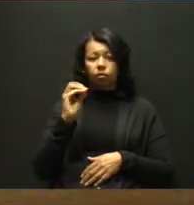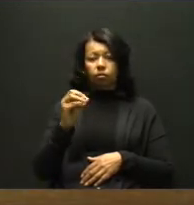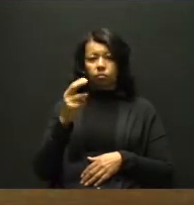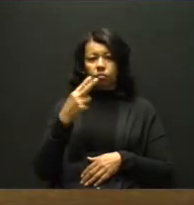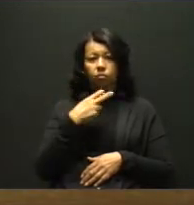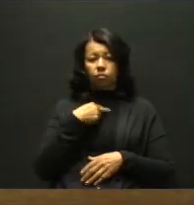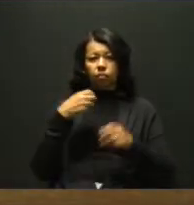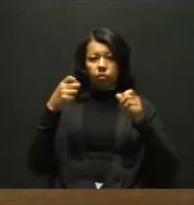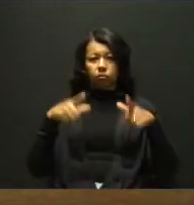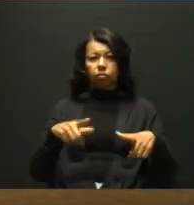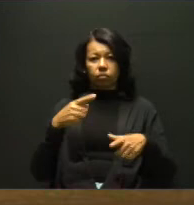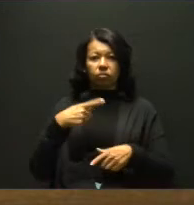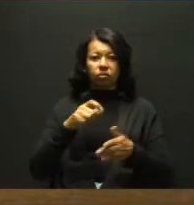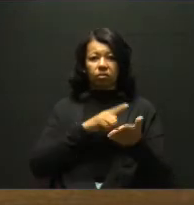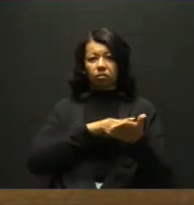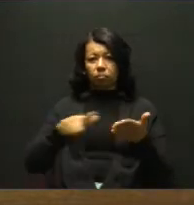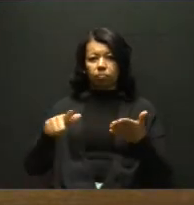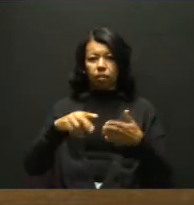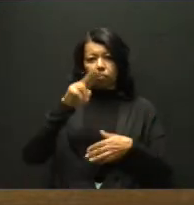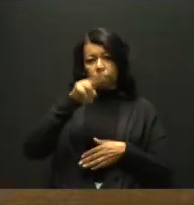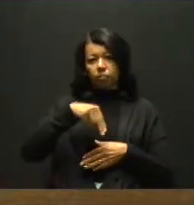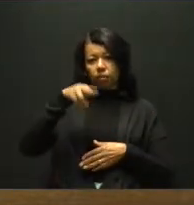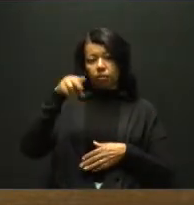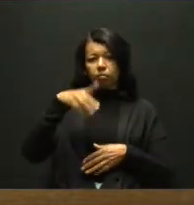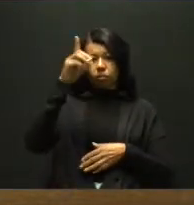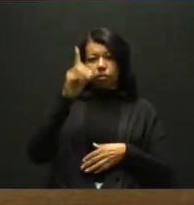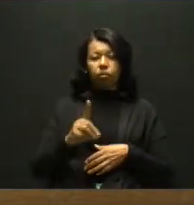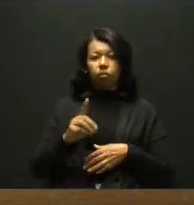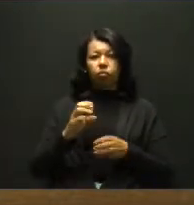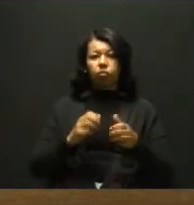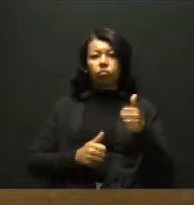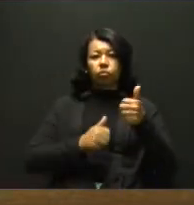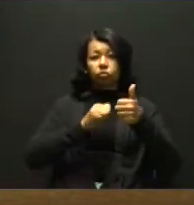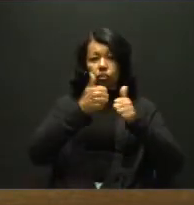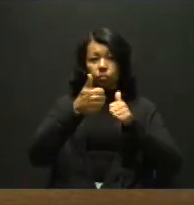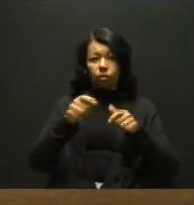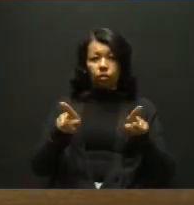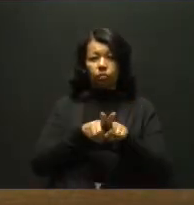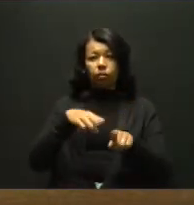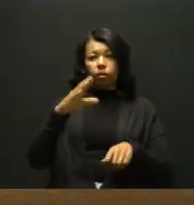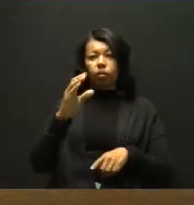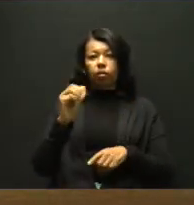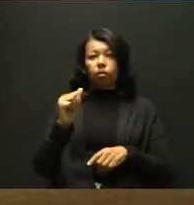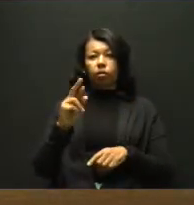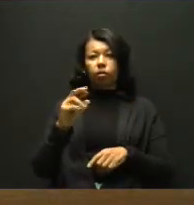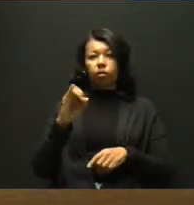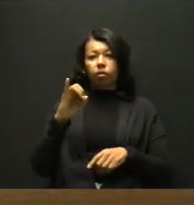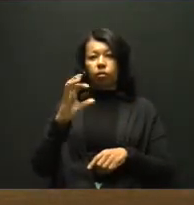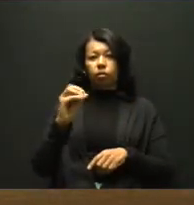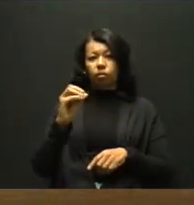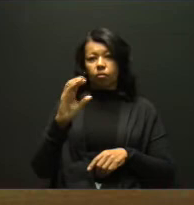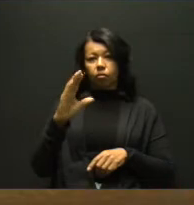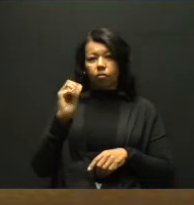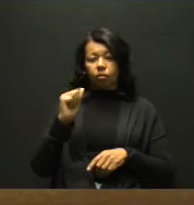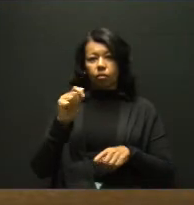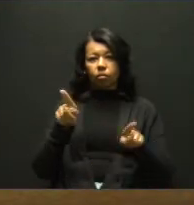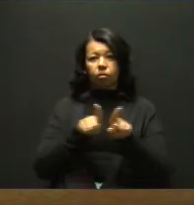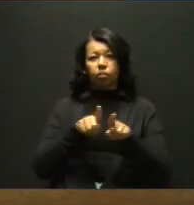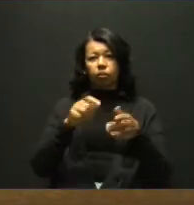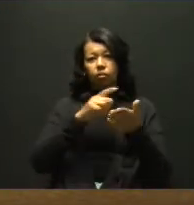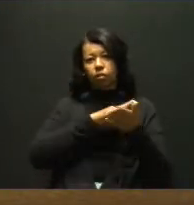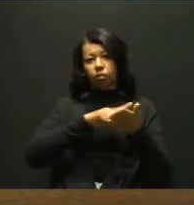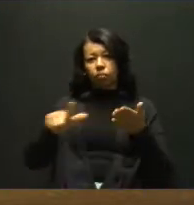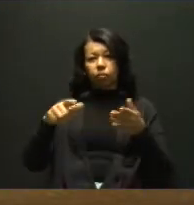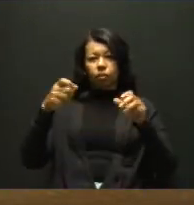está pintando o diretor de esporte carioca que também através de mutirões de uma limpeza